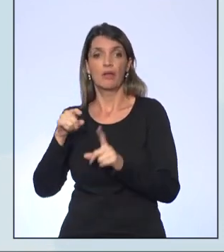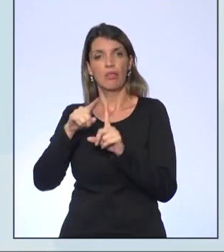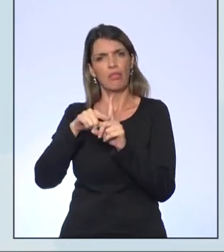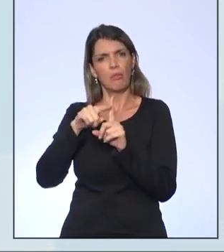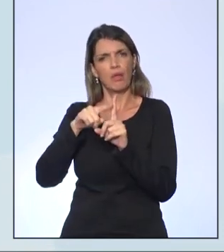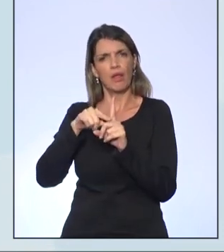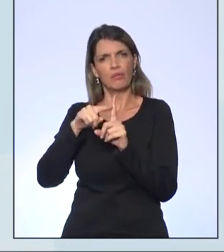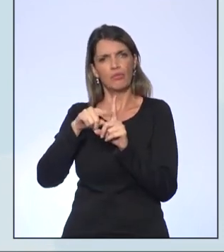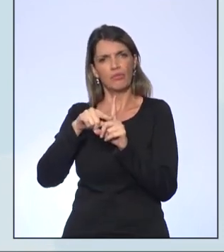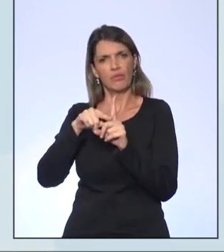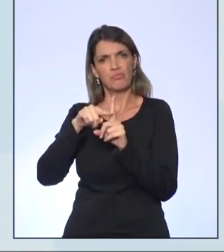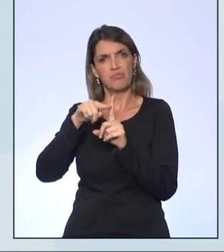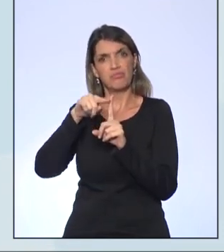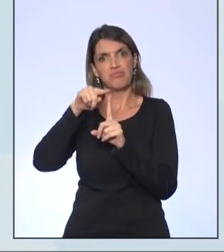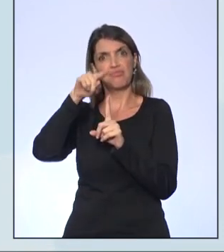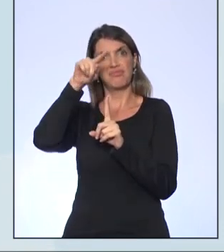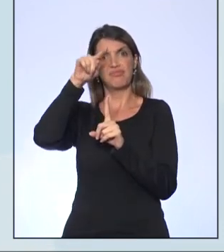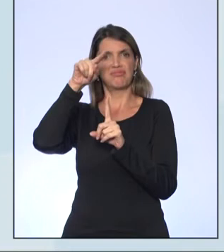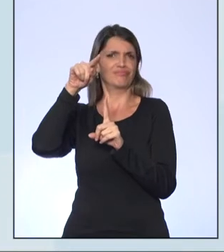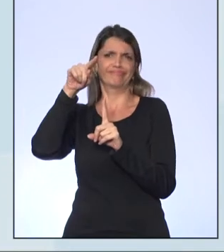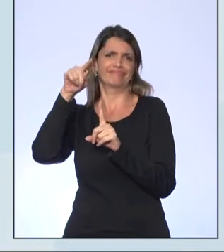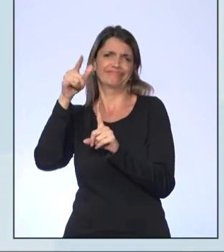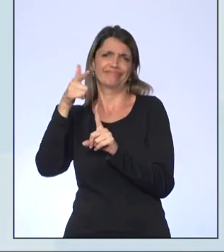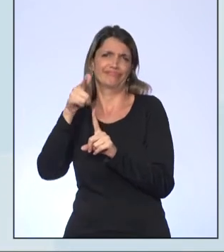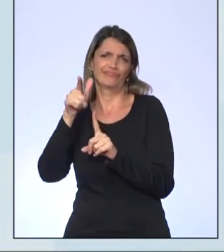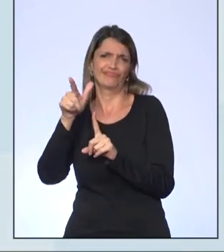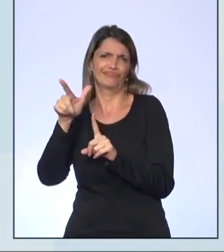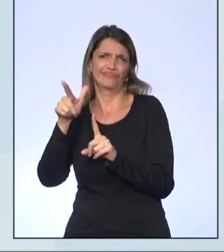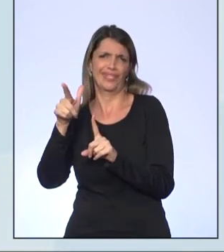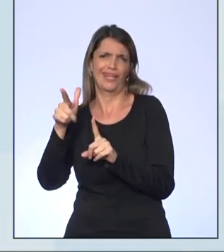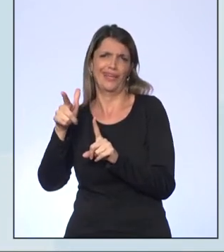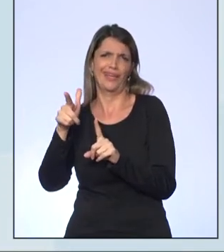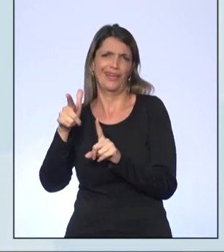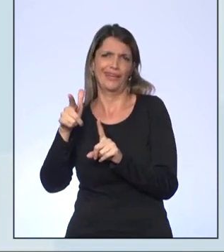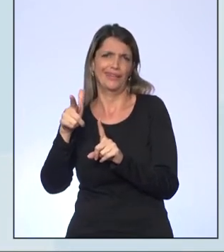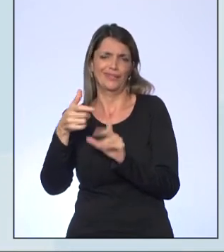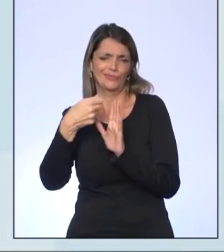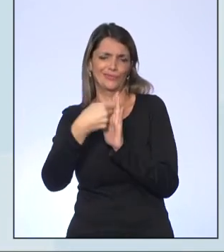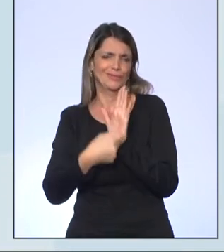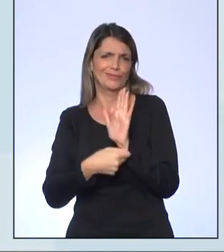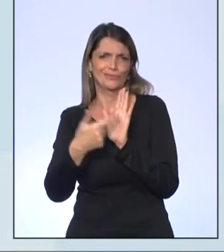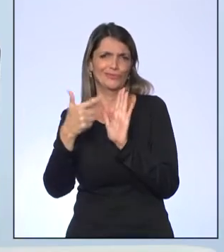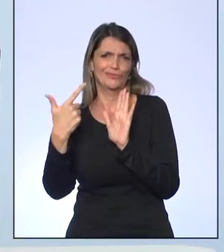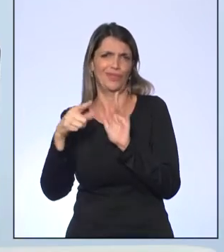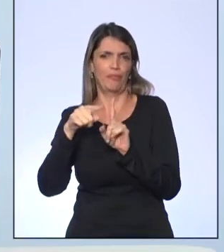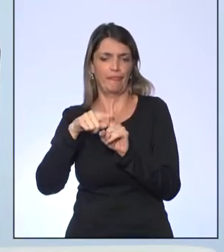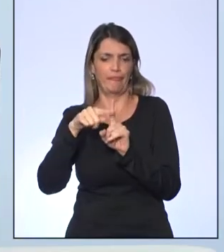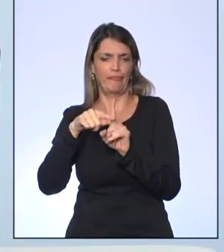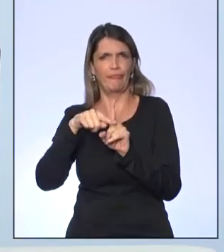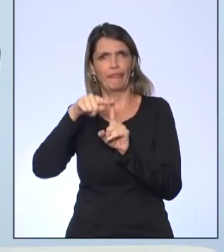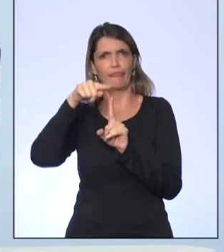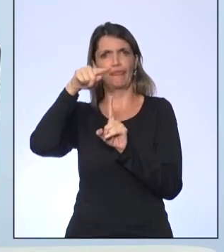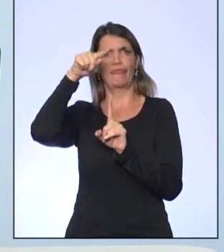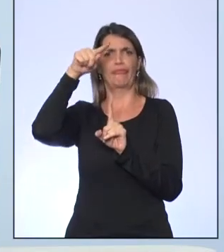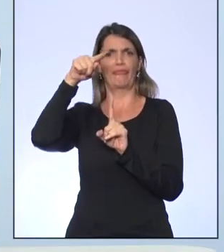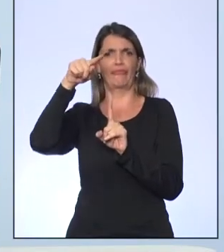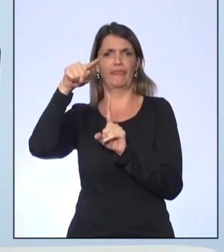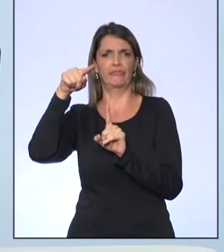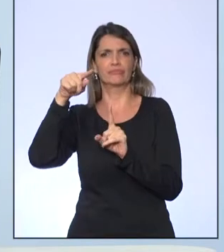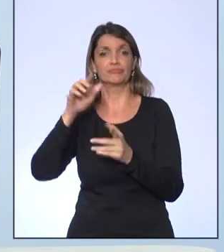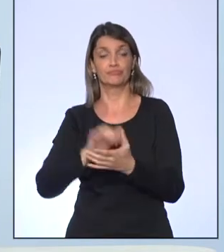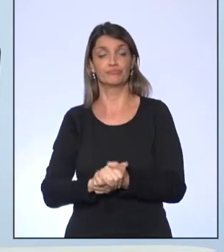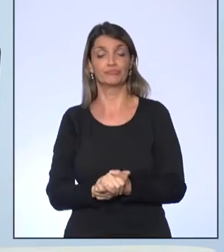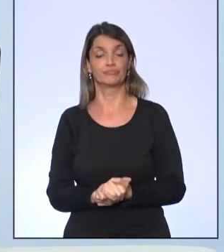do recipiente. Em nenhum momento no exercício é falado sobre o aumento de temperatura. Então, beleza, quem não colocou a E tá